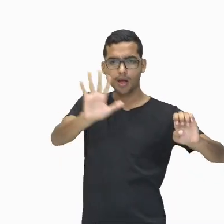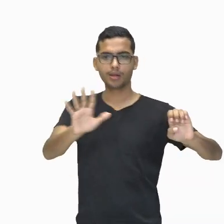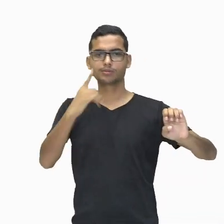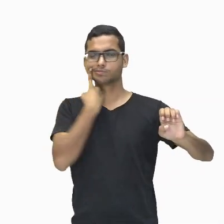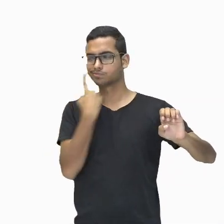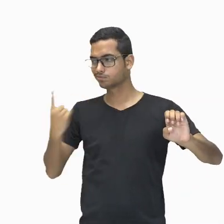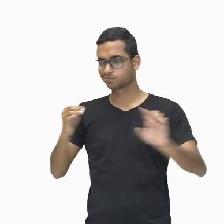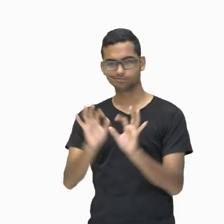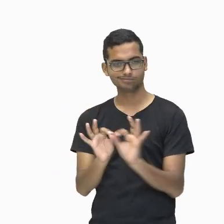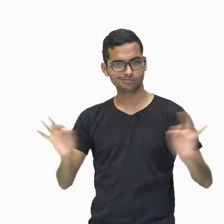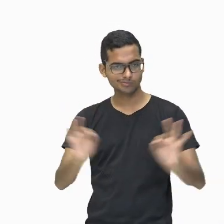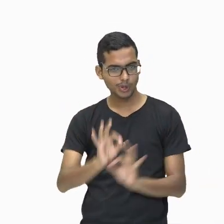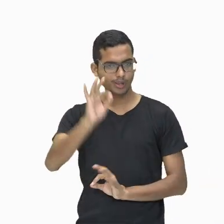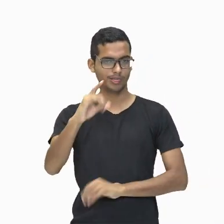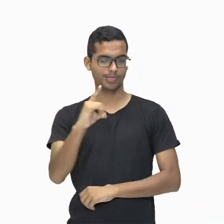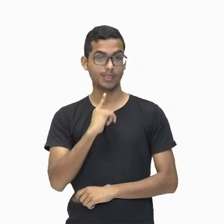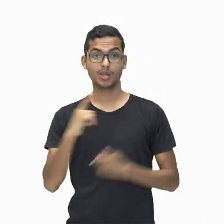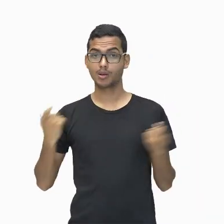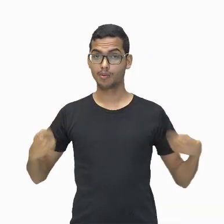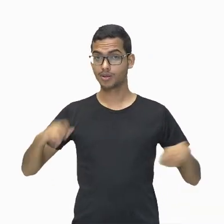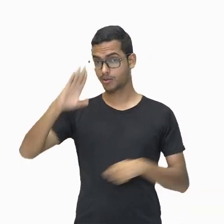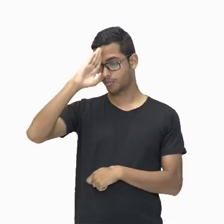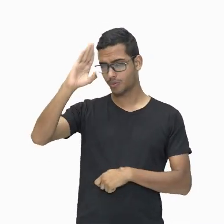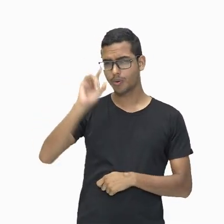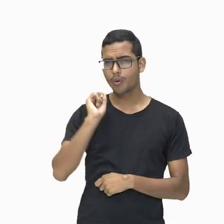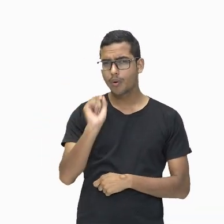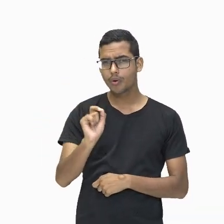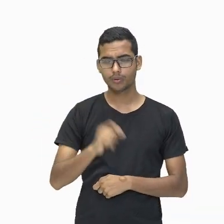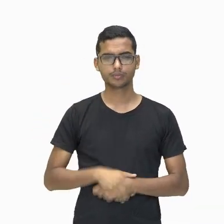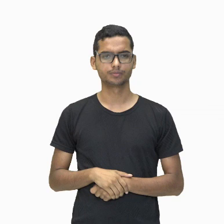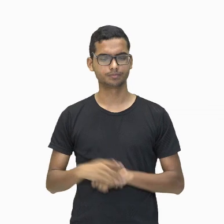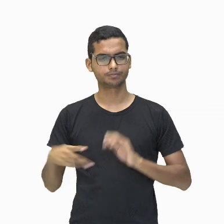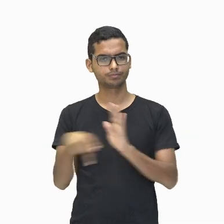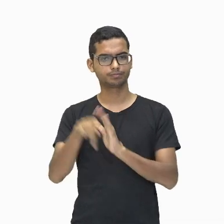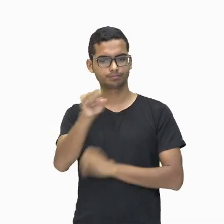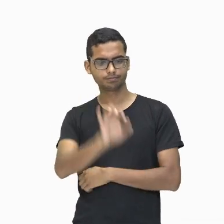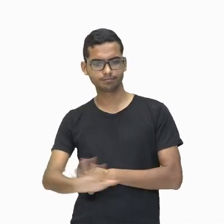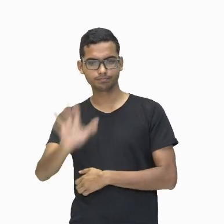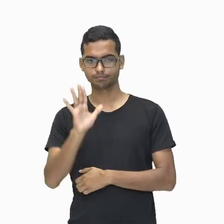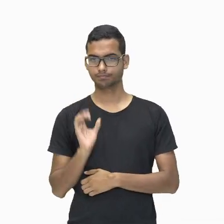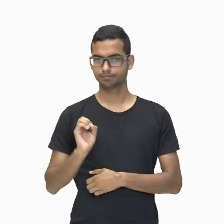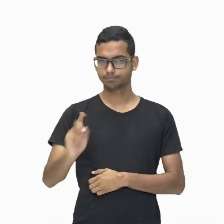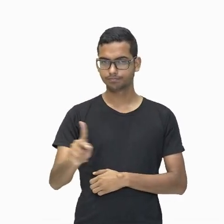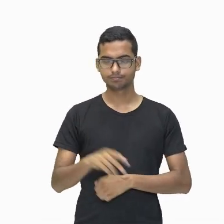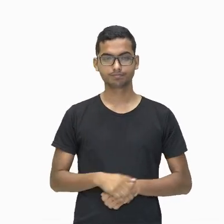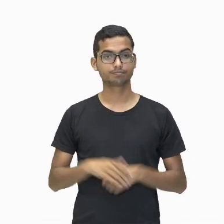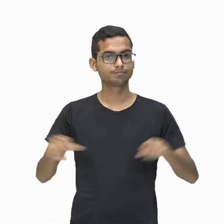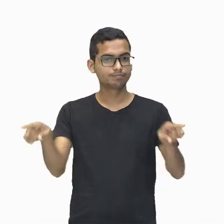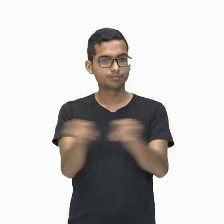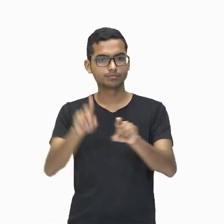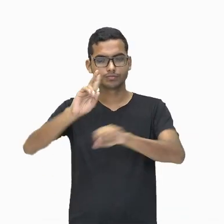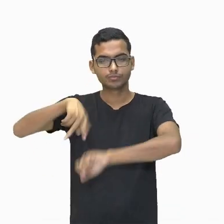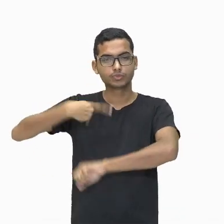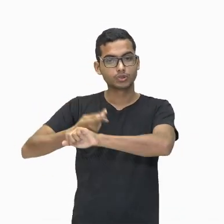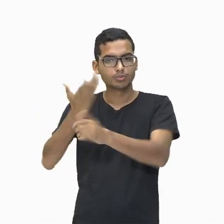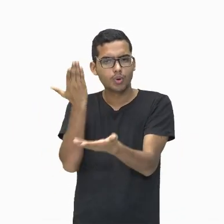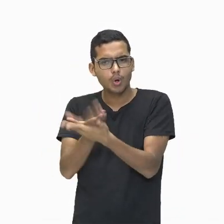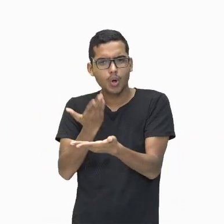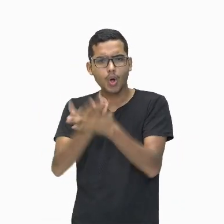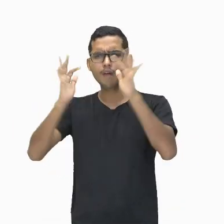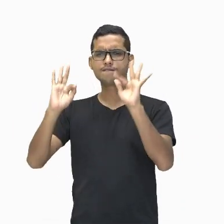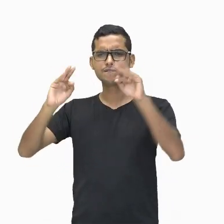a distância, na verdade, né? Ela precisa estar na sua forma geral, tá bom? E no final da aula, né? Na nossa